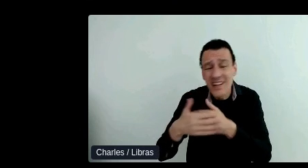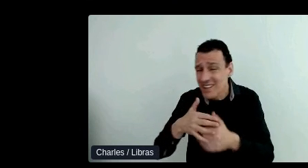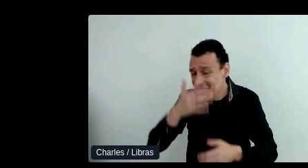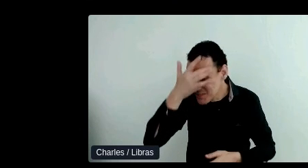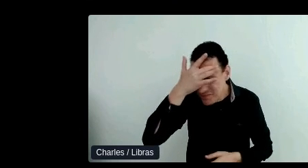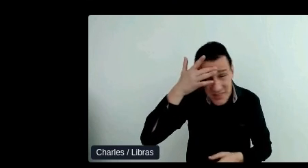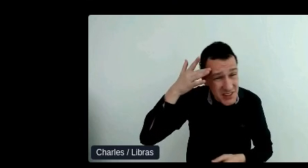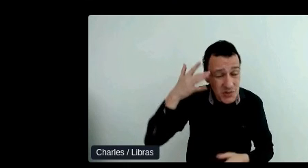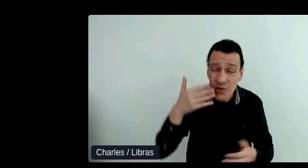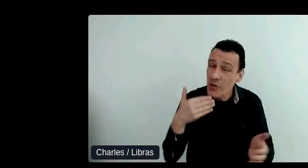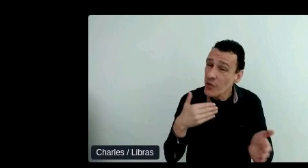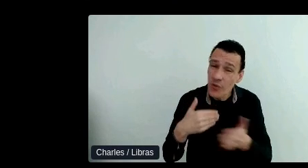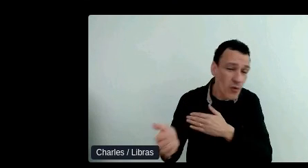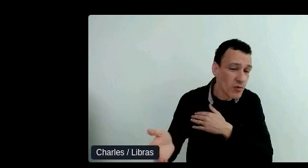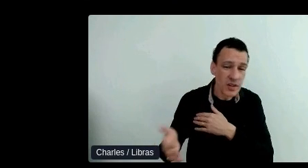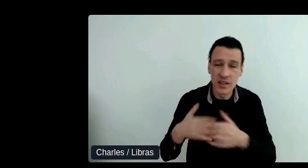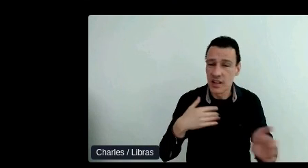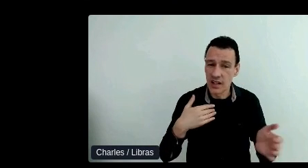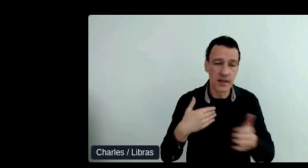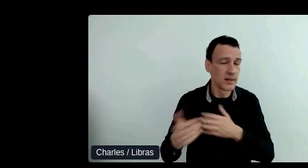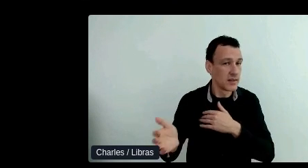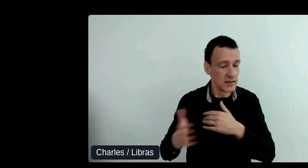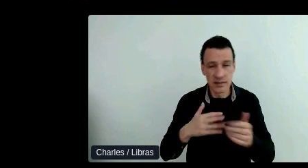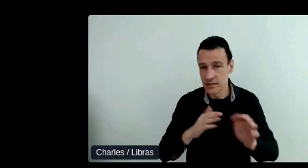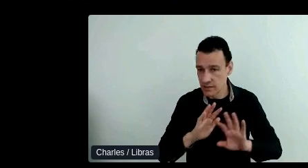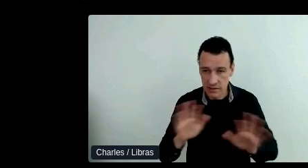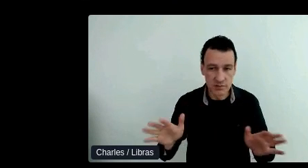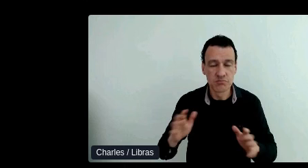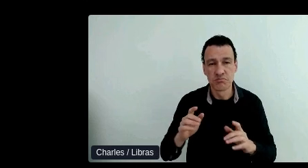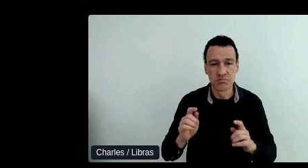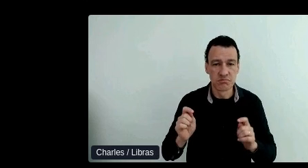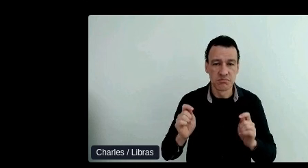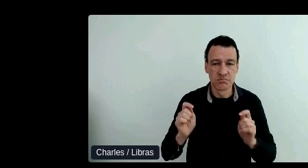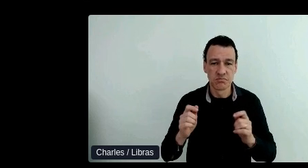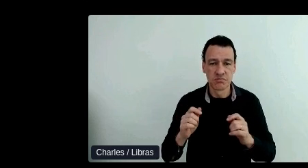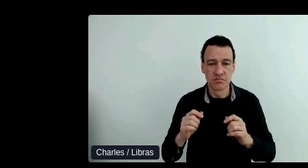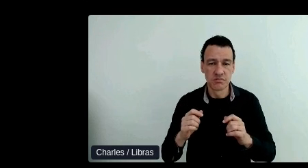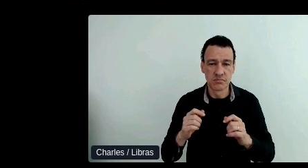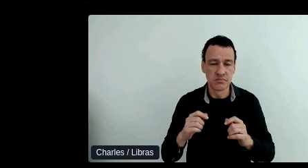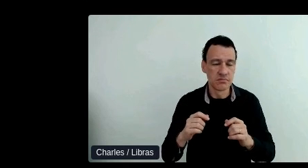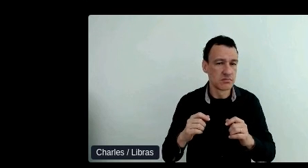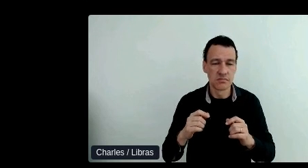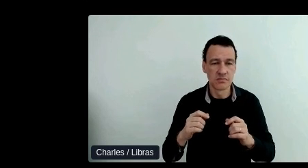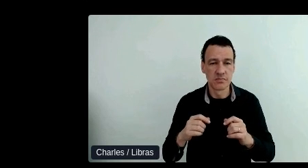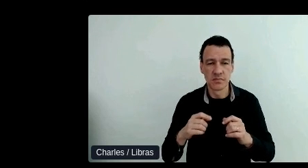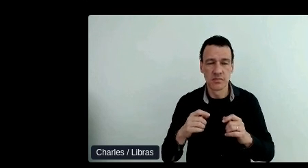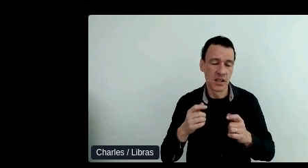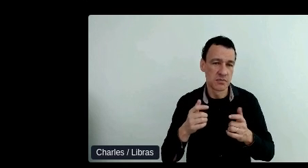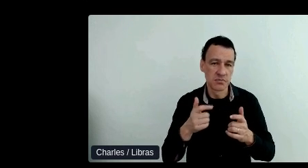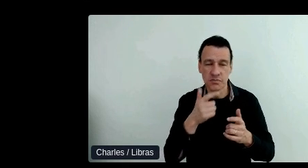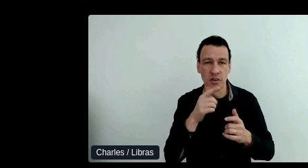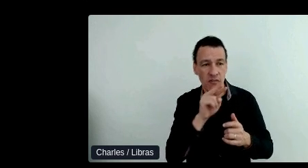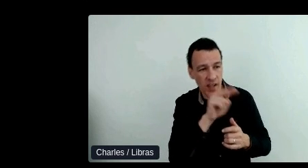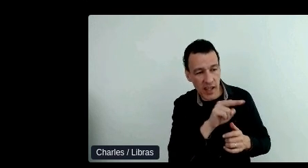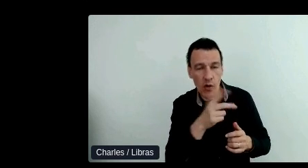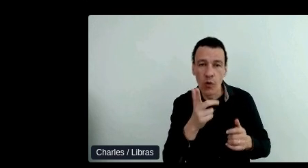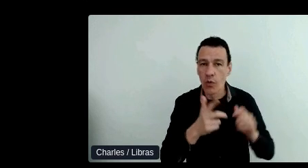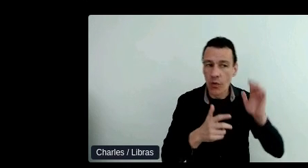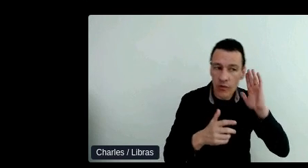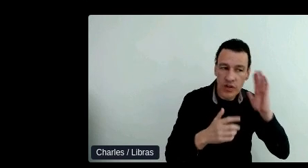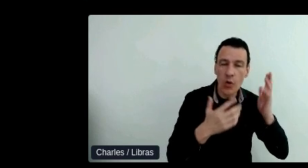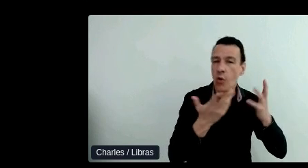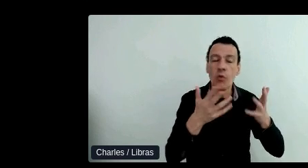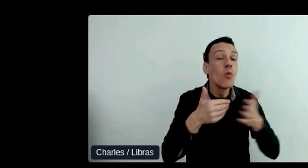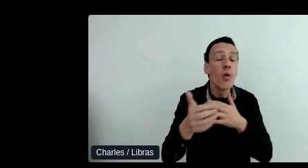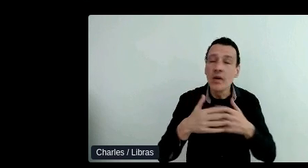conseguir ver, ouvir, ou que seja, ela tem que conseguir ler o que vai estar ali saindo daquela